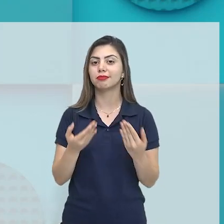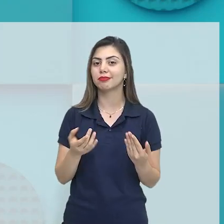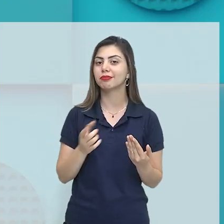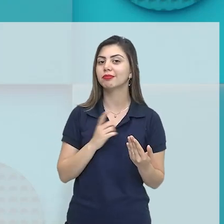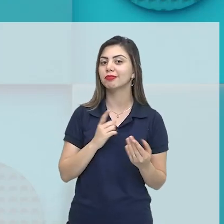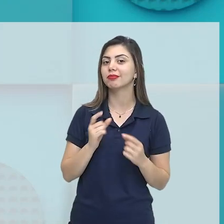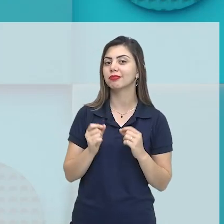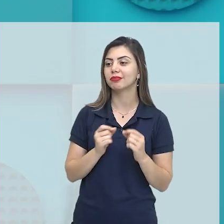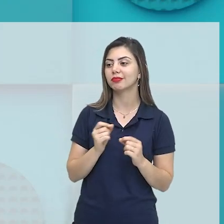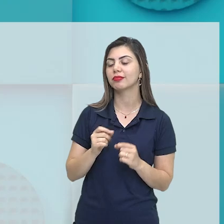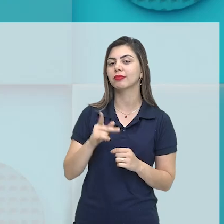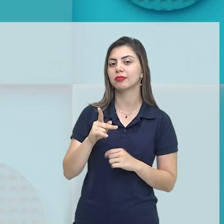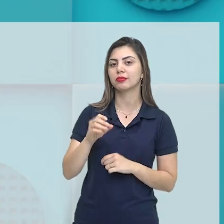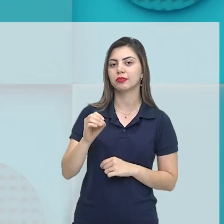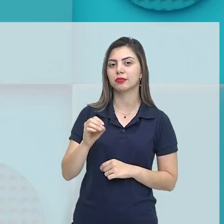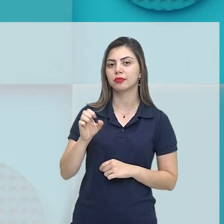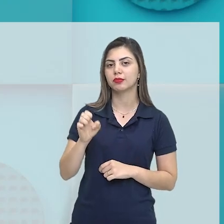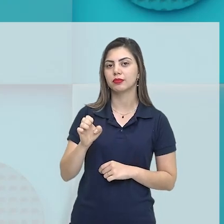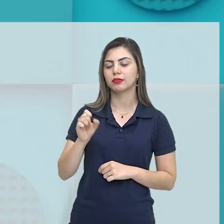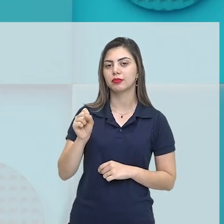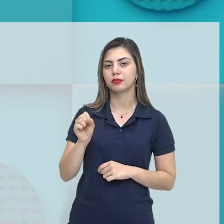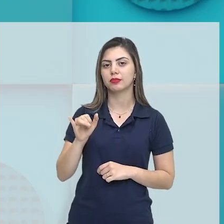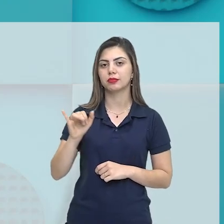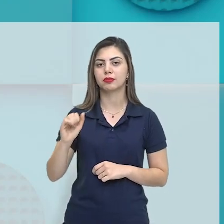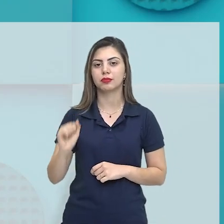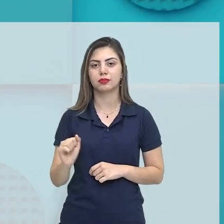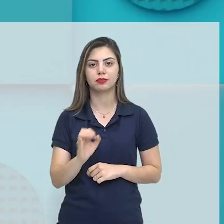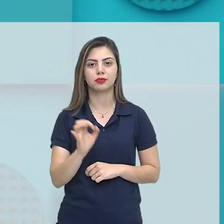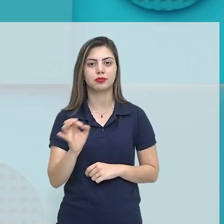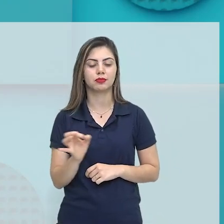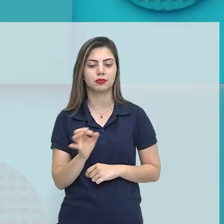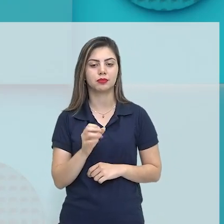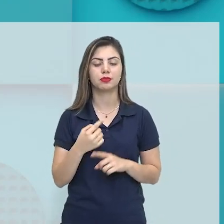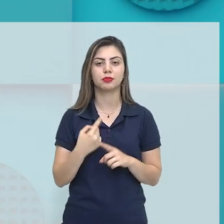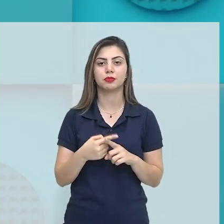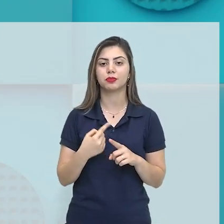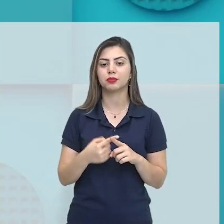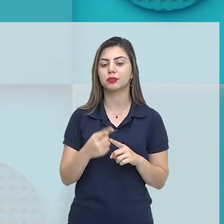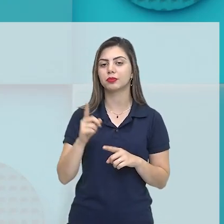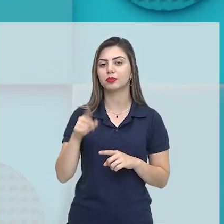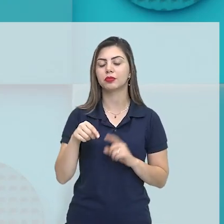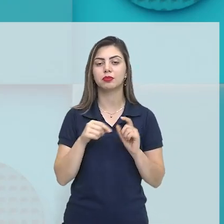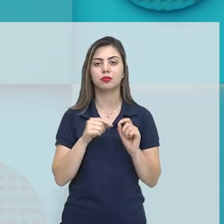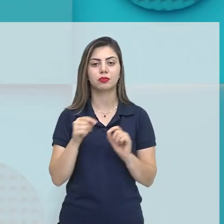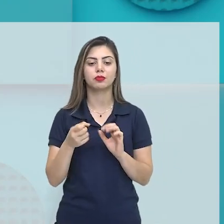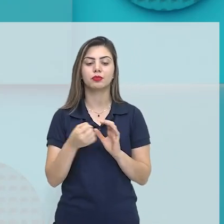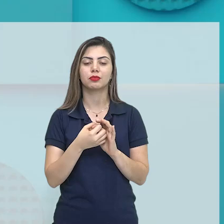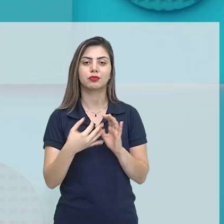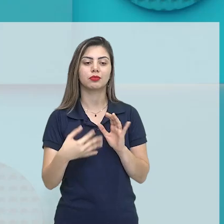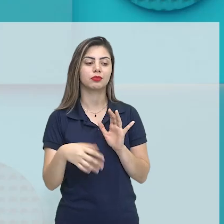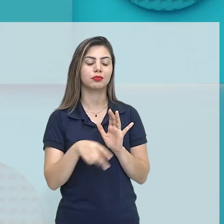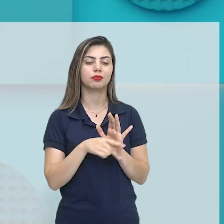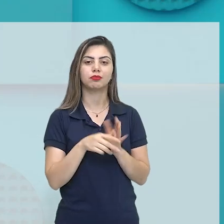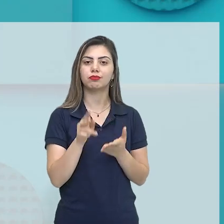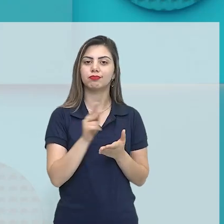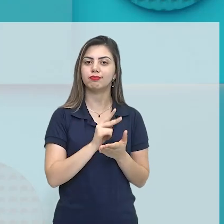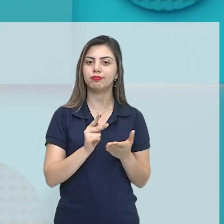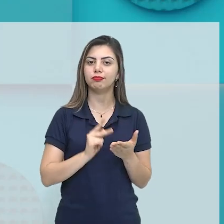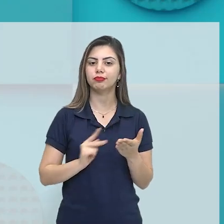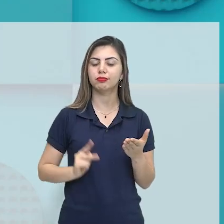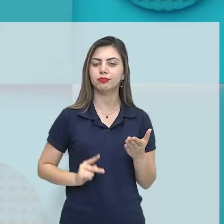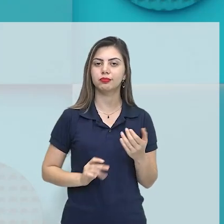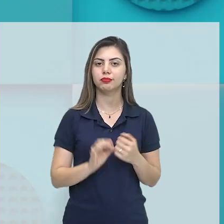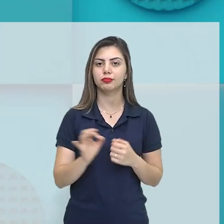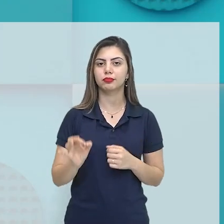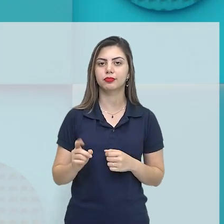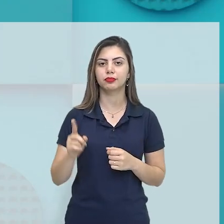tem poesia. Porque a poesia é a subjetividade do poema. Então, é